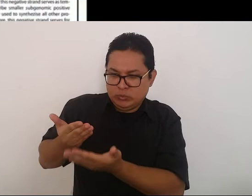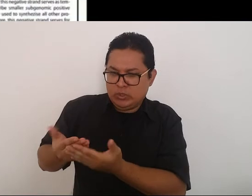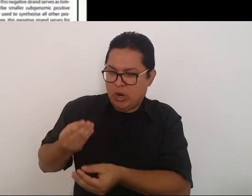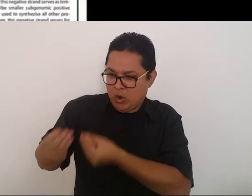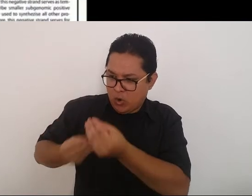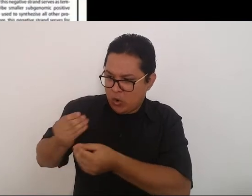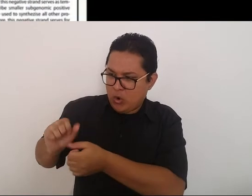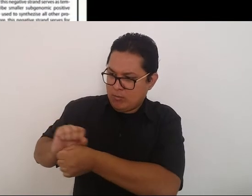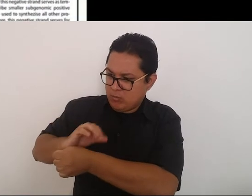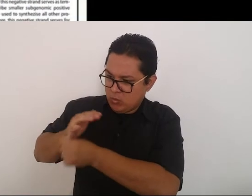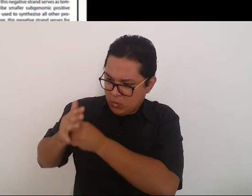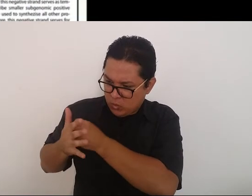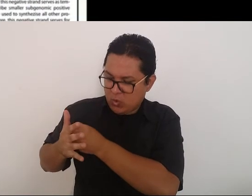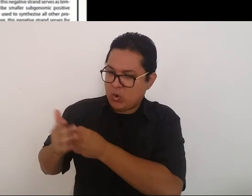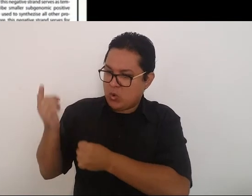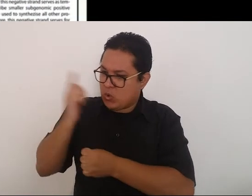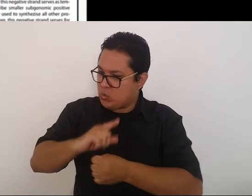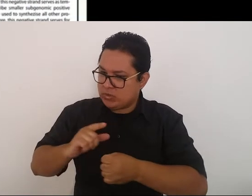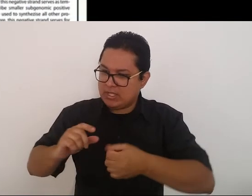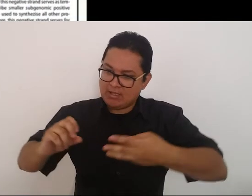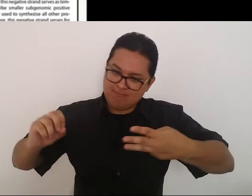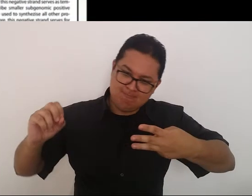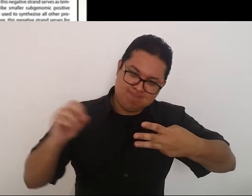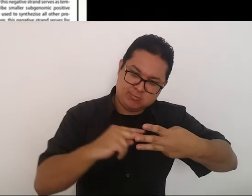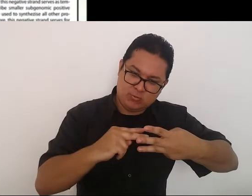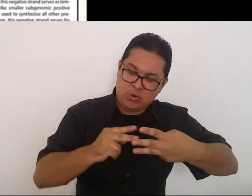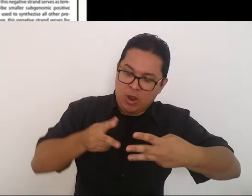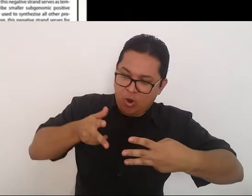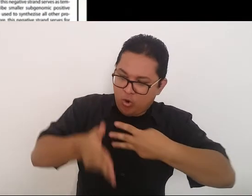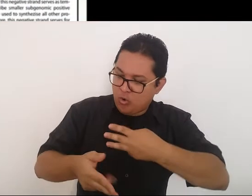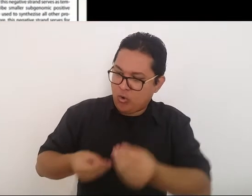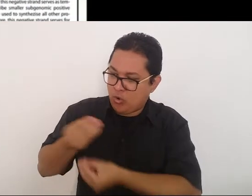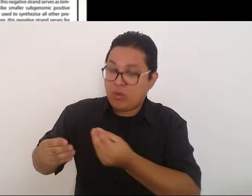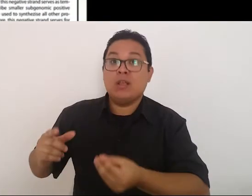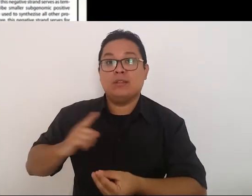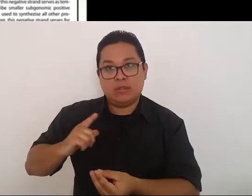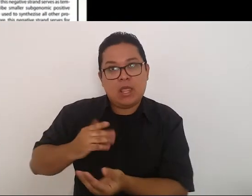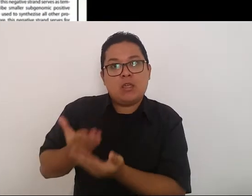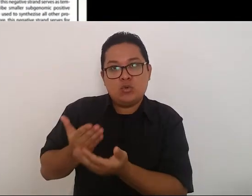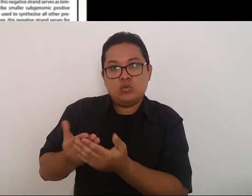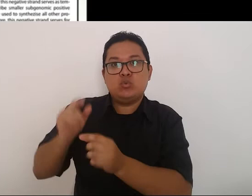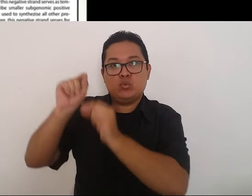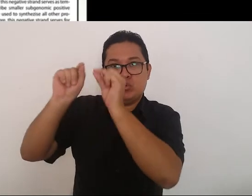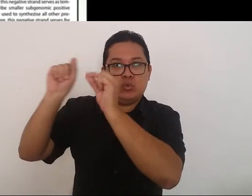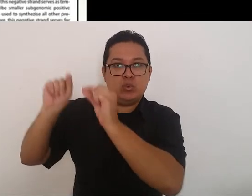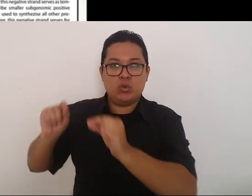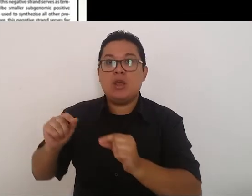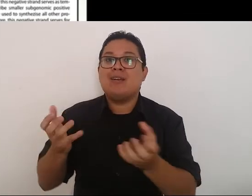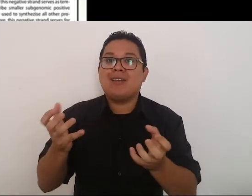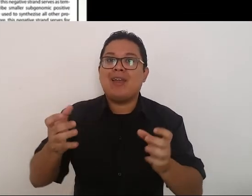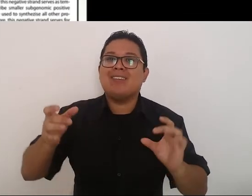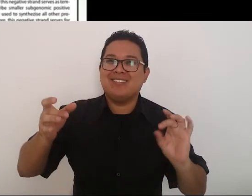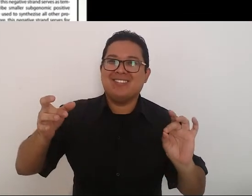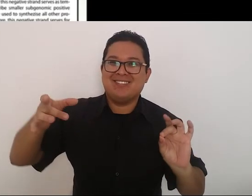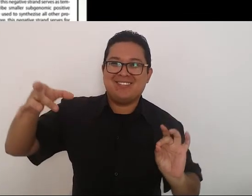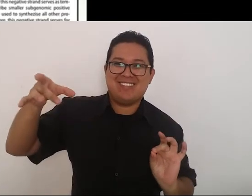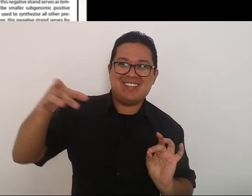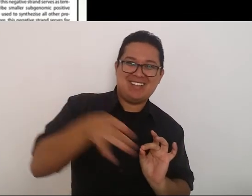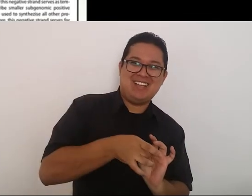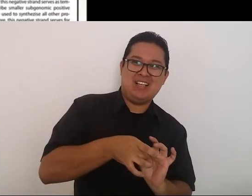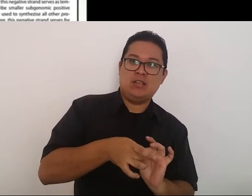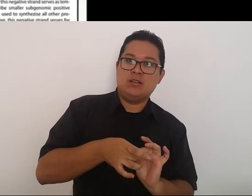no coronavírus, impedindo essa ligação aqui do